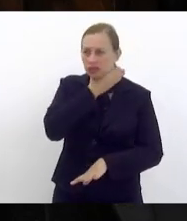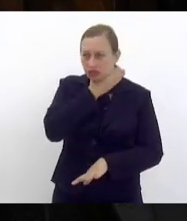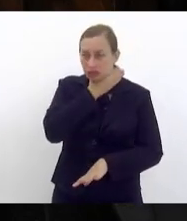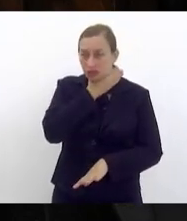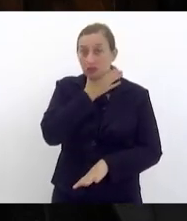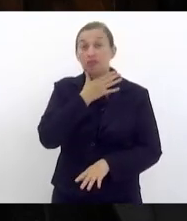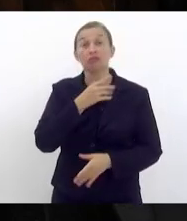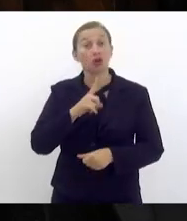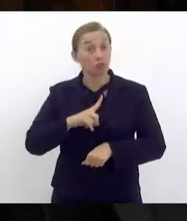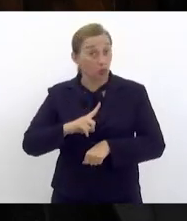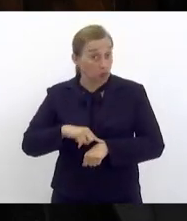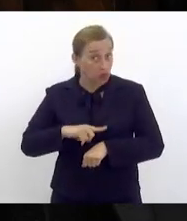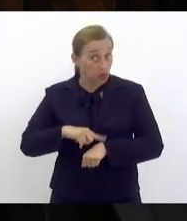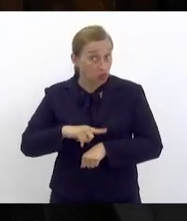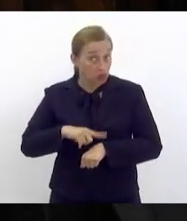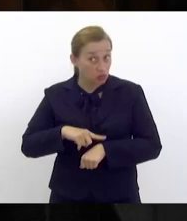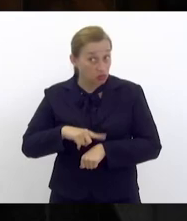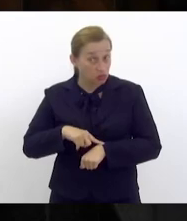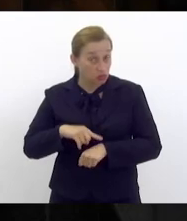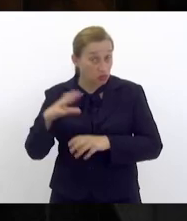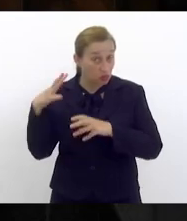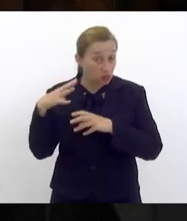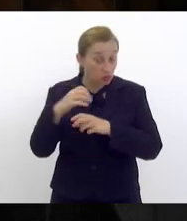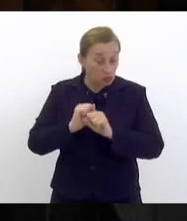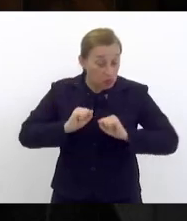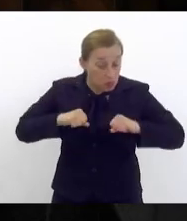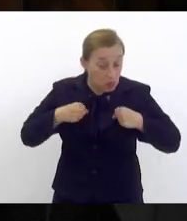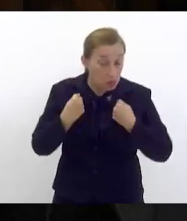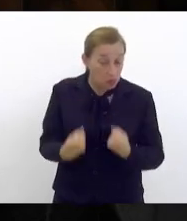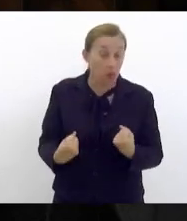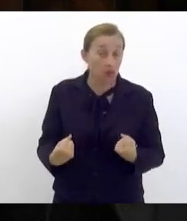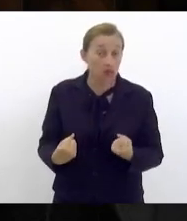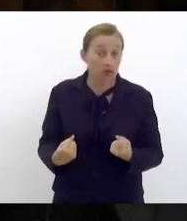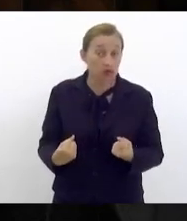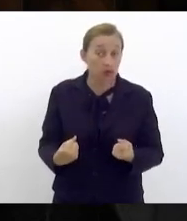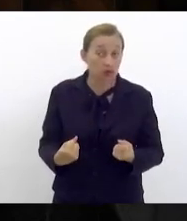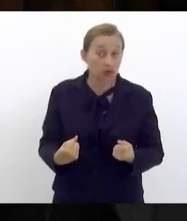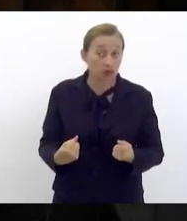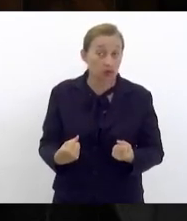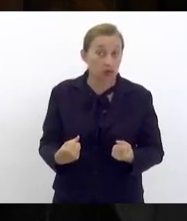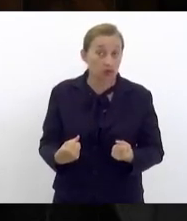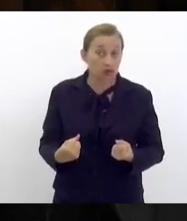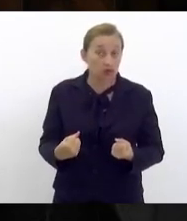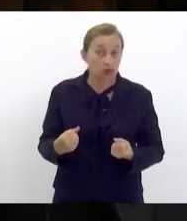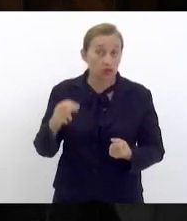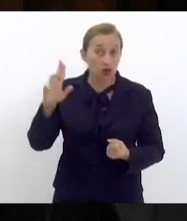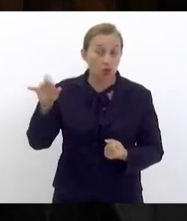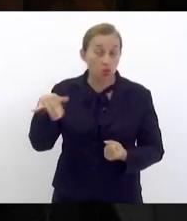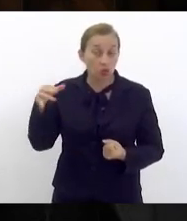hora de se somar forças para